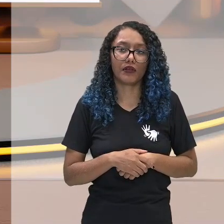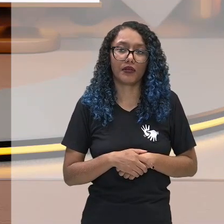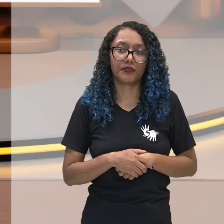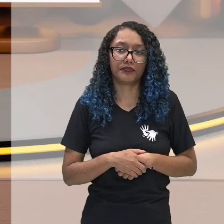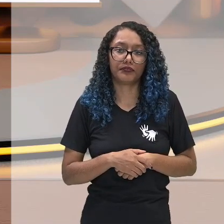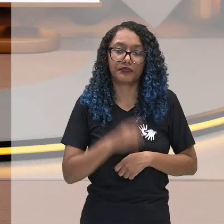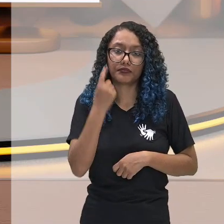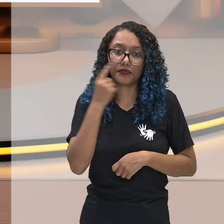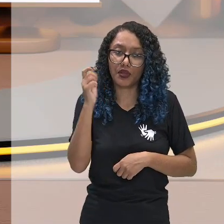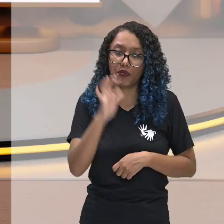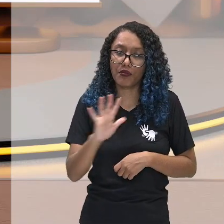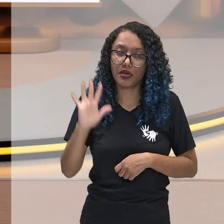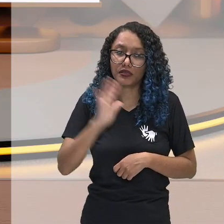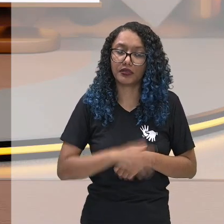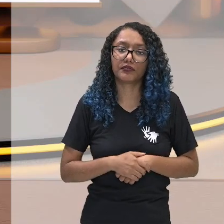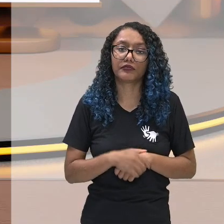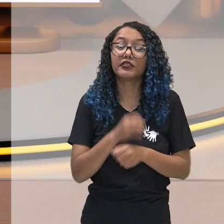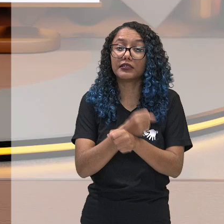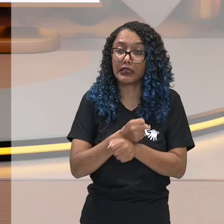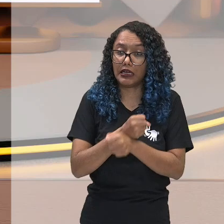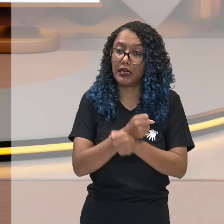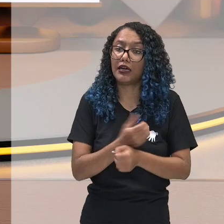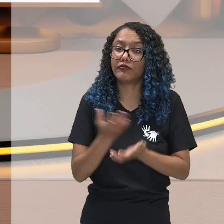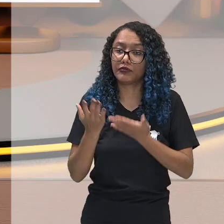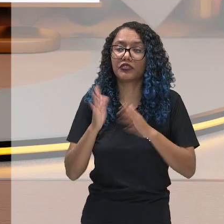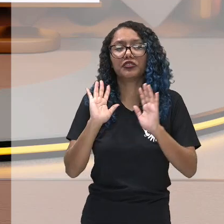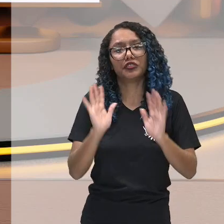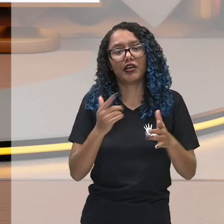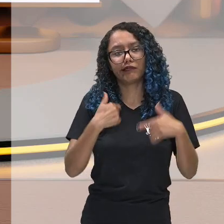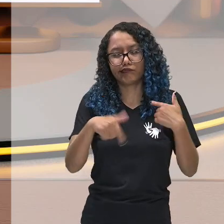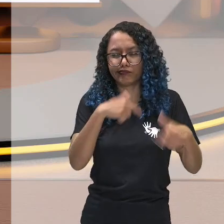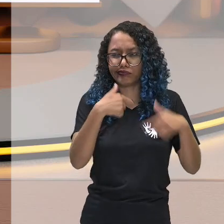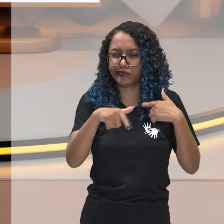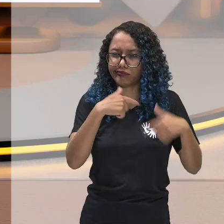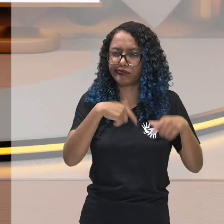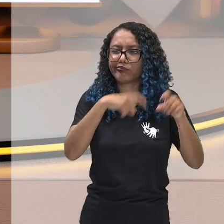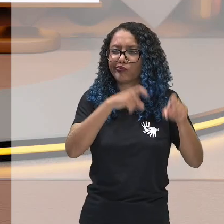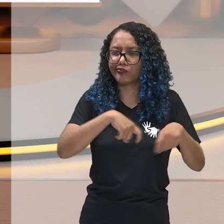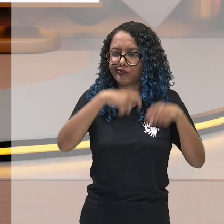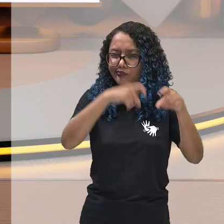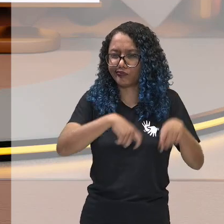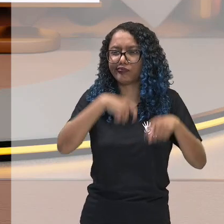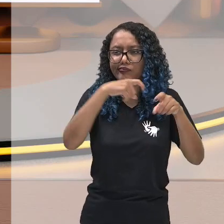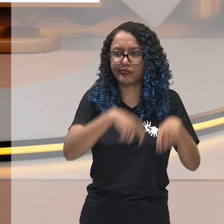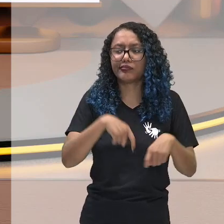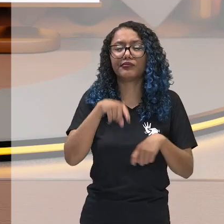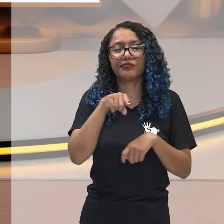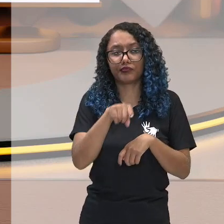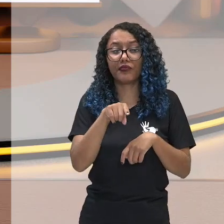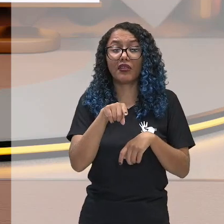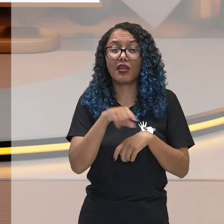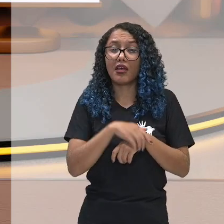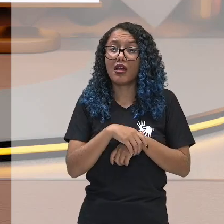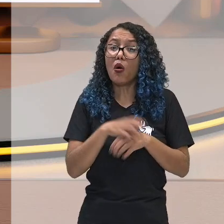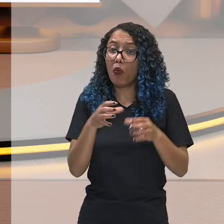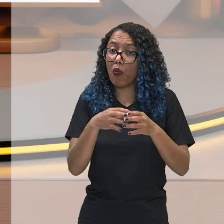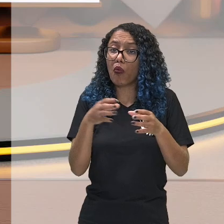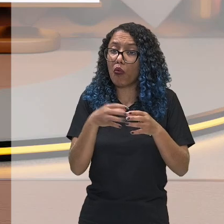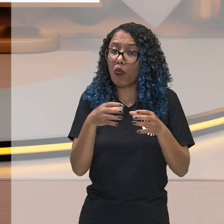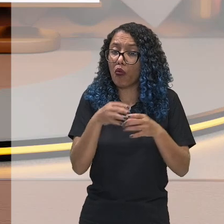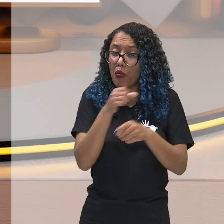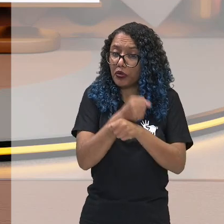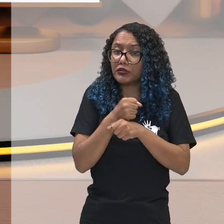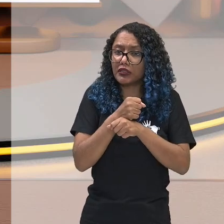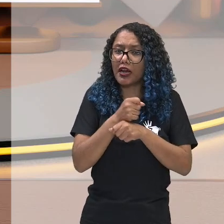imagem dos escravizados negros, que já trabalhavam nas lavouras, inclusive eles próprios plantaram as primeiras mudas de café aqui no